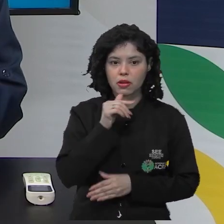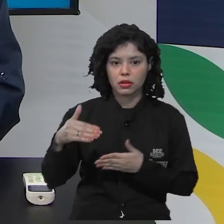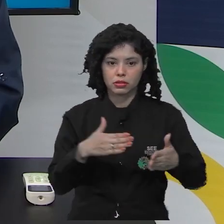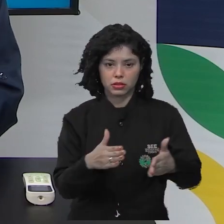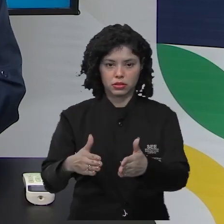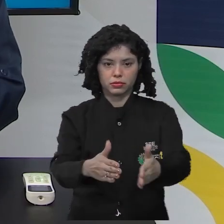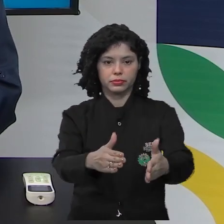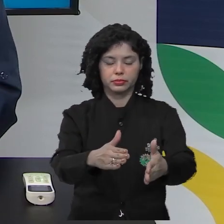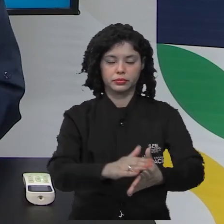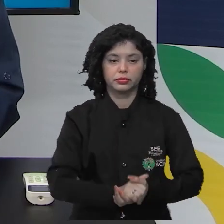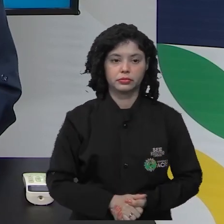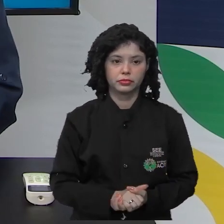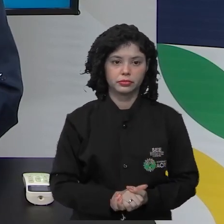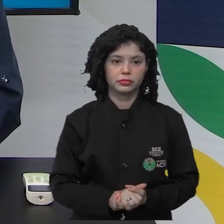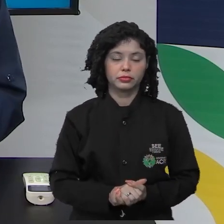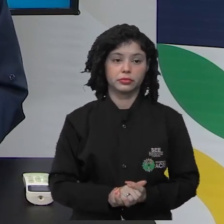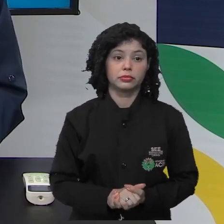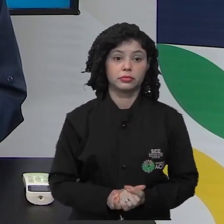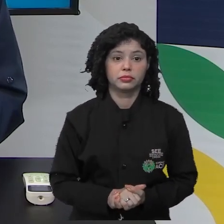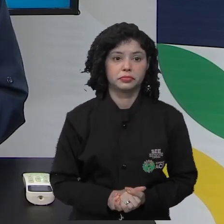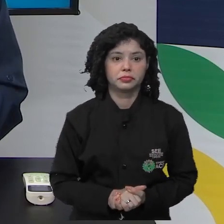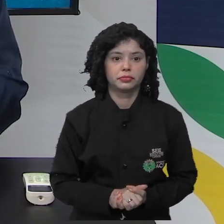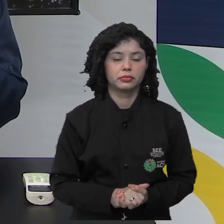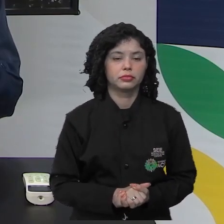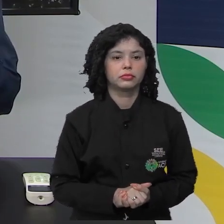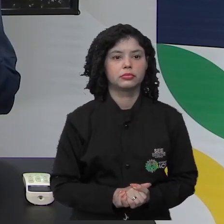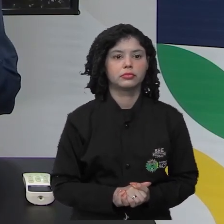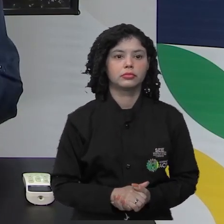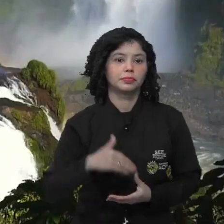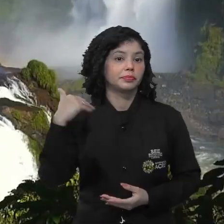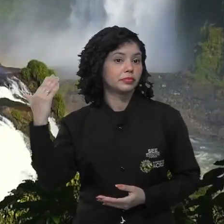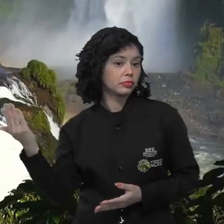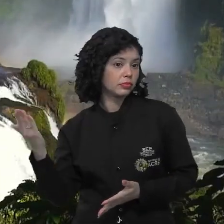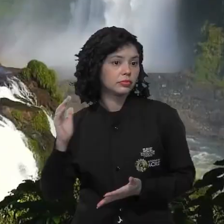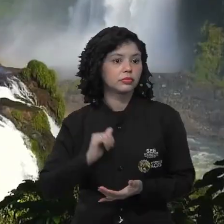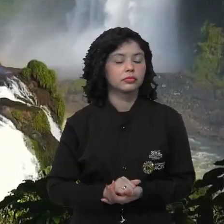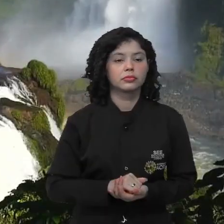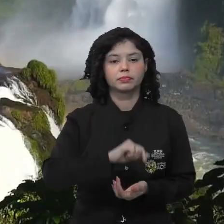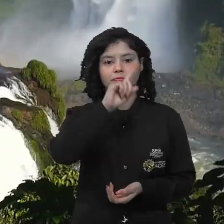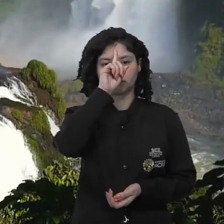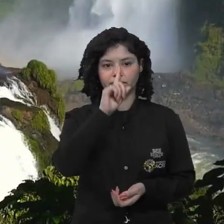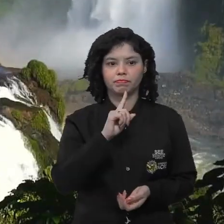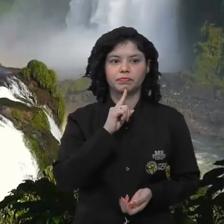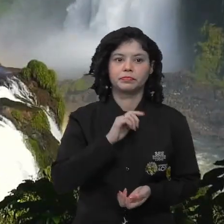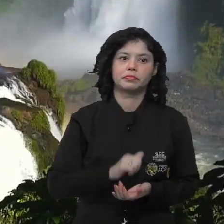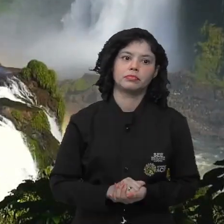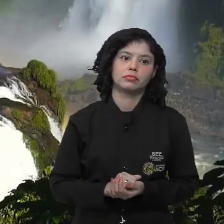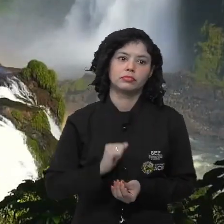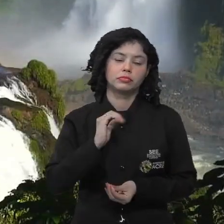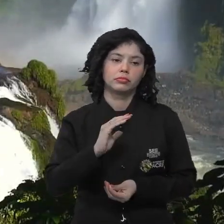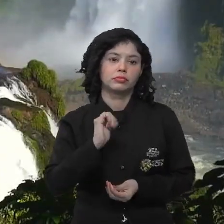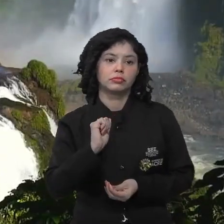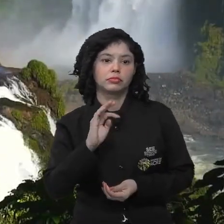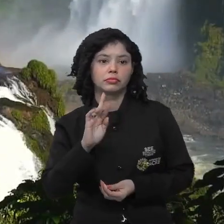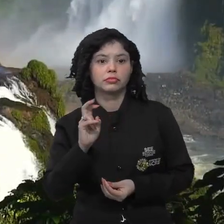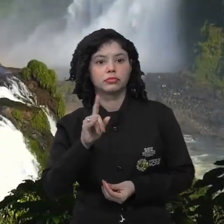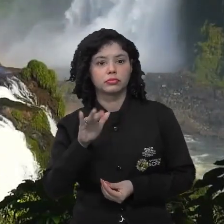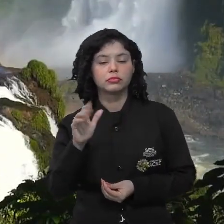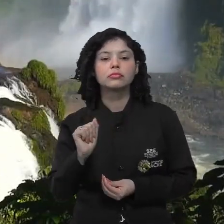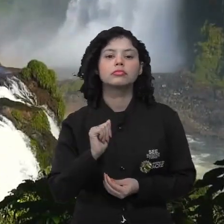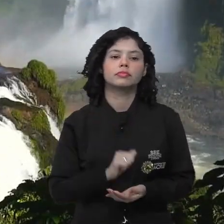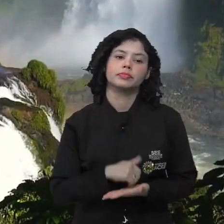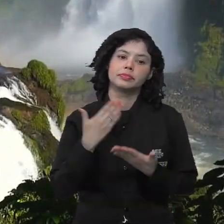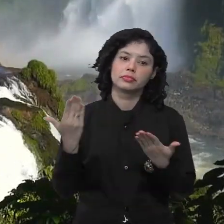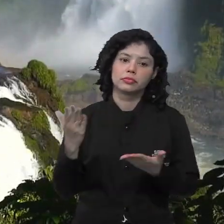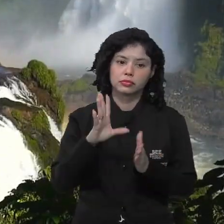desvantagens da energia hidrelétrica. Aqui, ó, eu coloquei a imagem das Cataratas do Iguaçu, né?